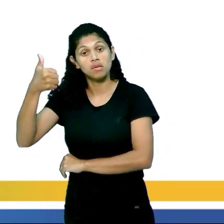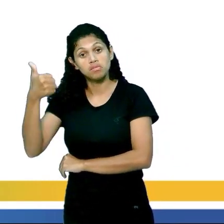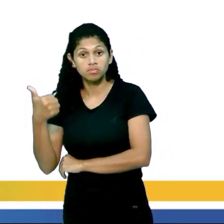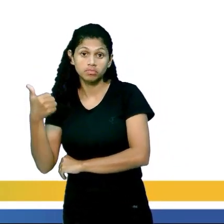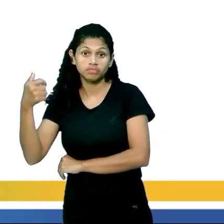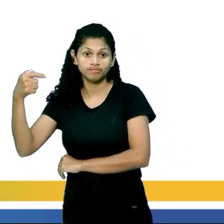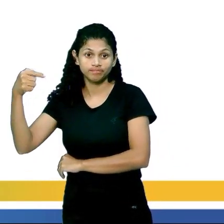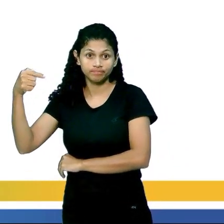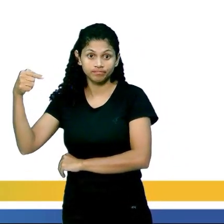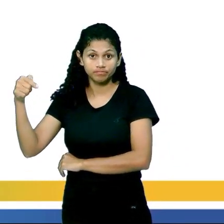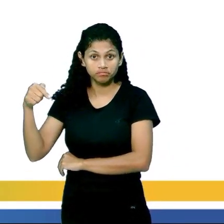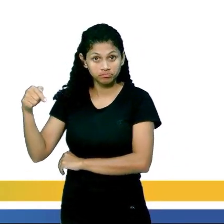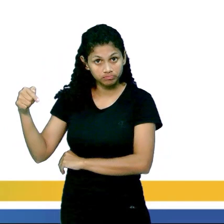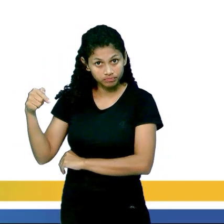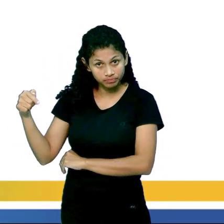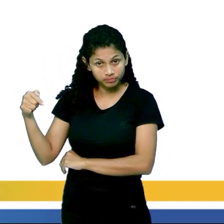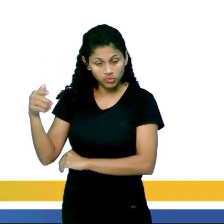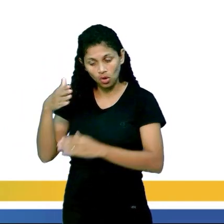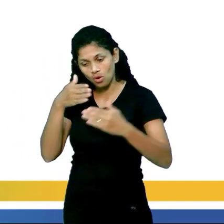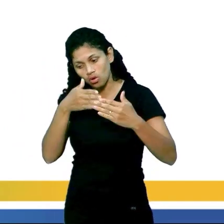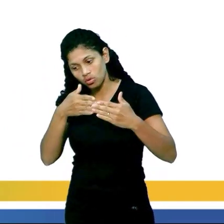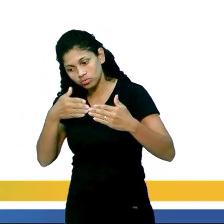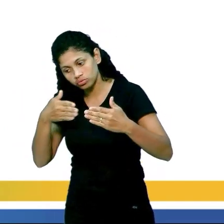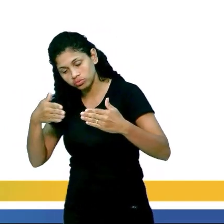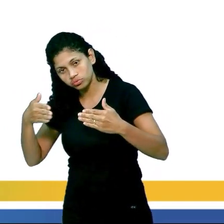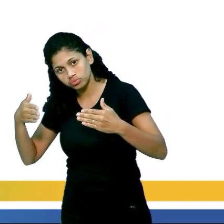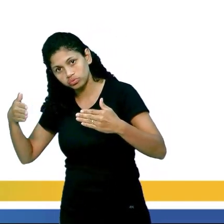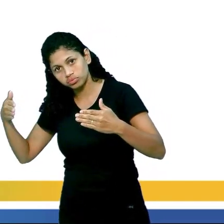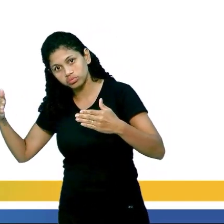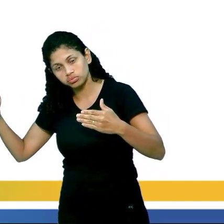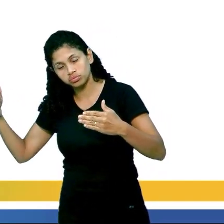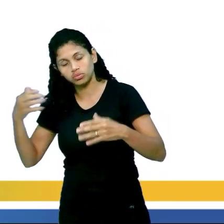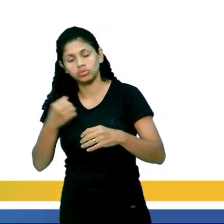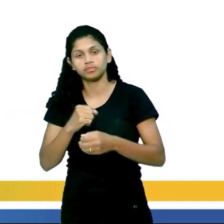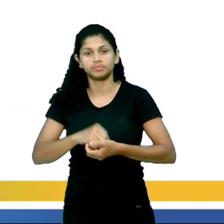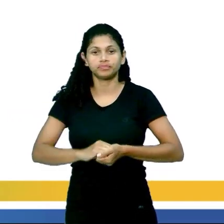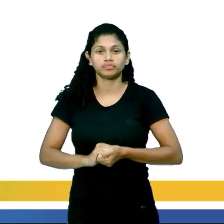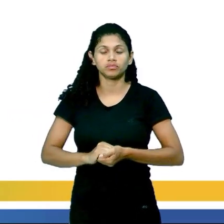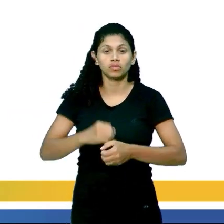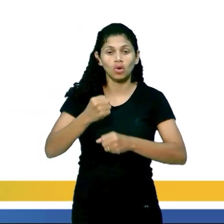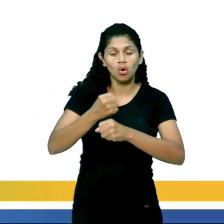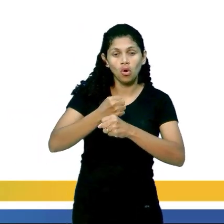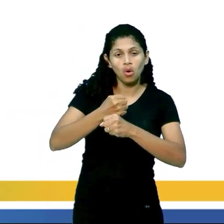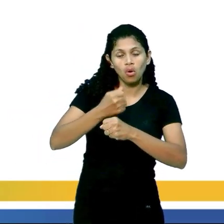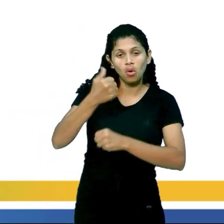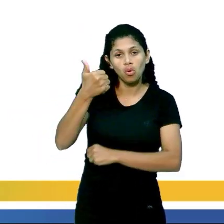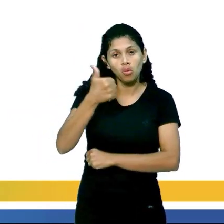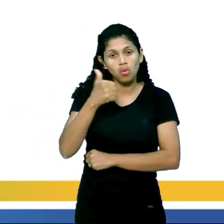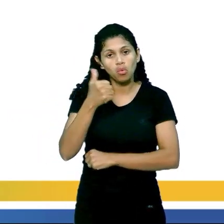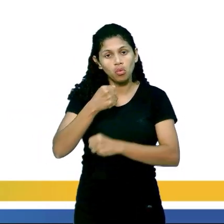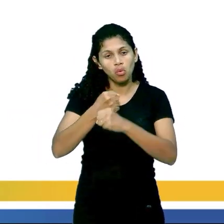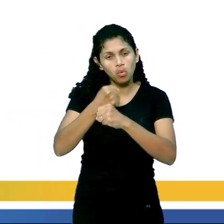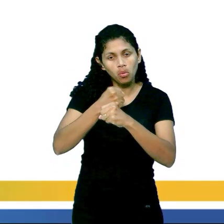1777 e assim sucessivamente, de 11 em 11 anos. O A1, como eu já